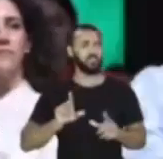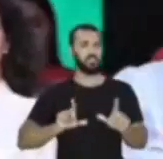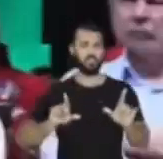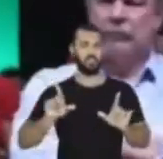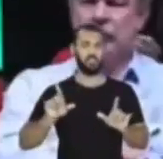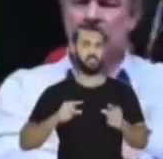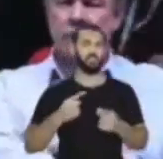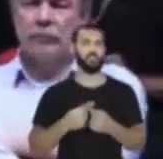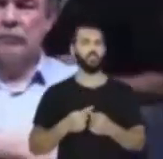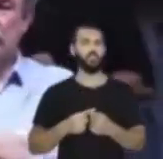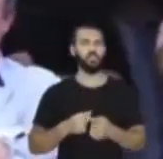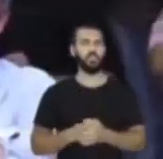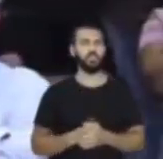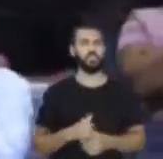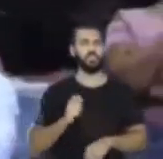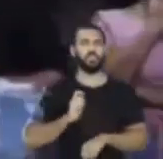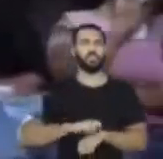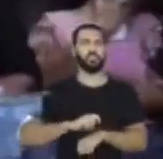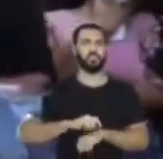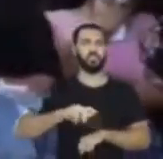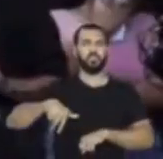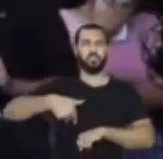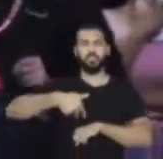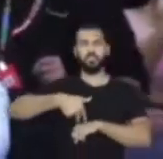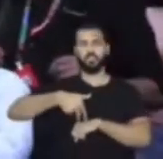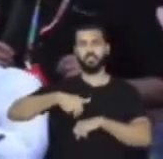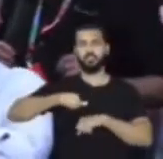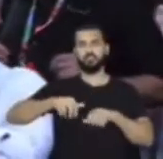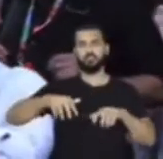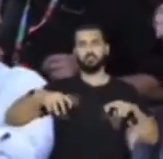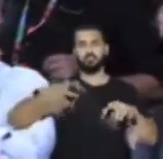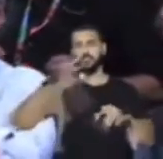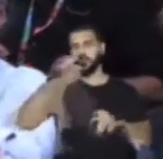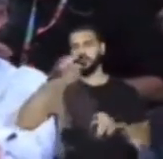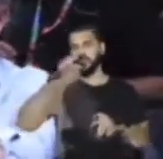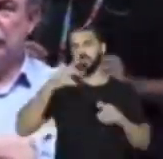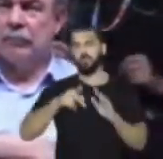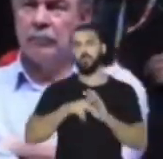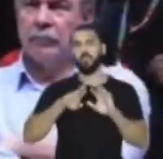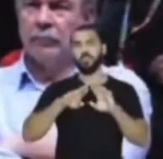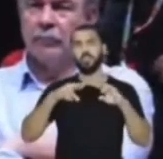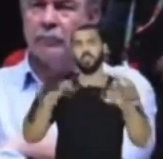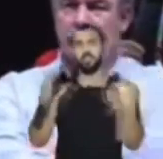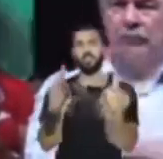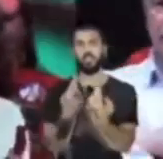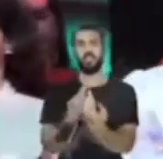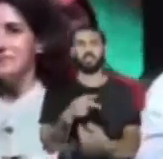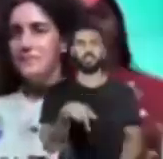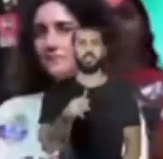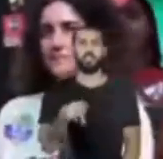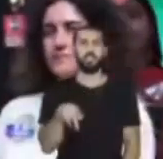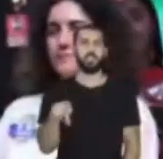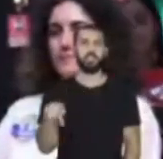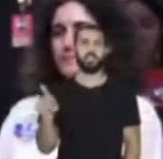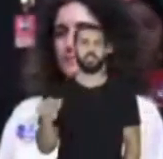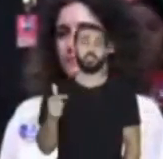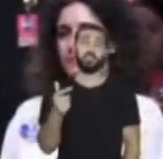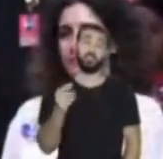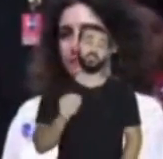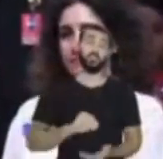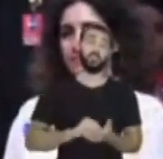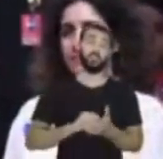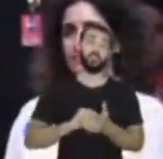Bolsonaro parecia uma reunião da Cus Cus Clan. Só faltou capuz, porque não tinha